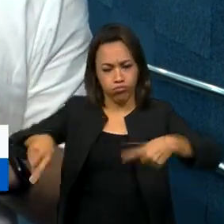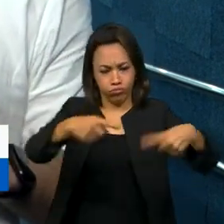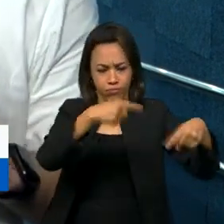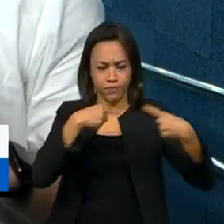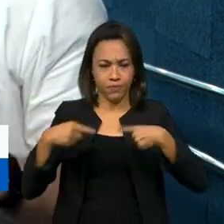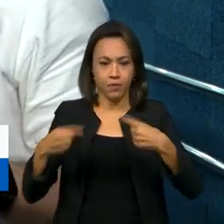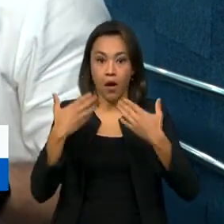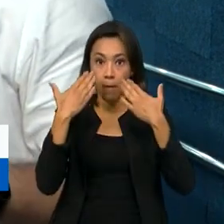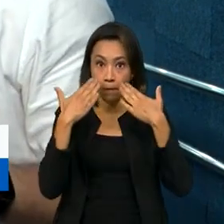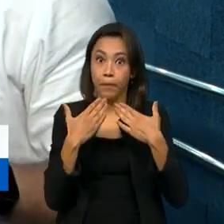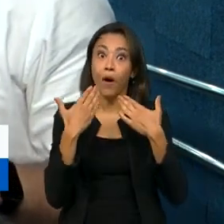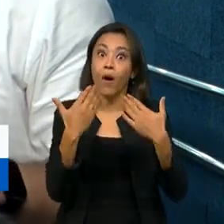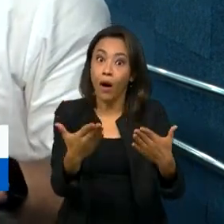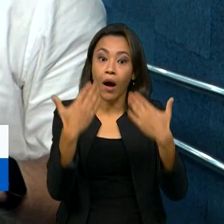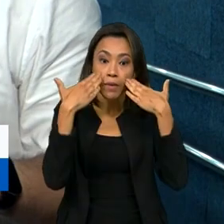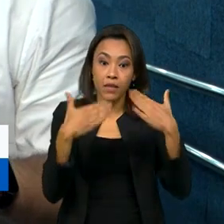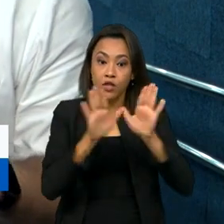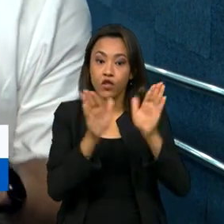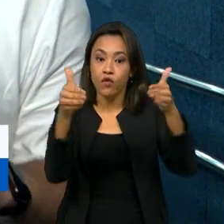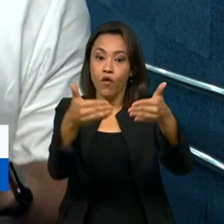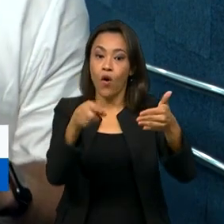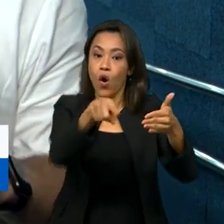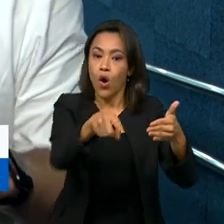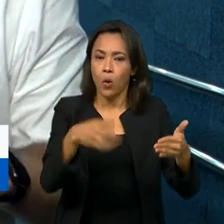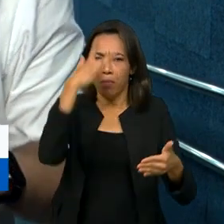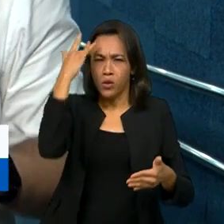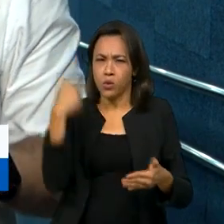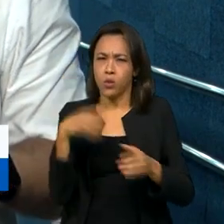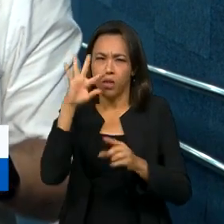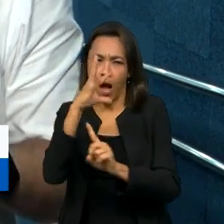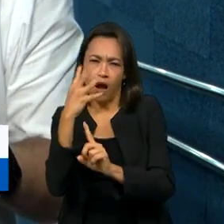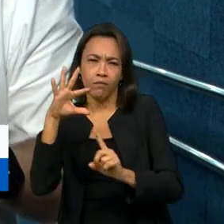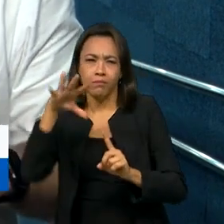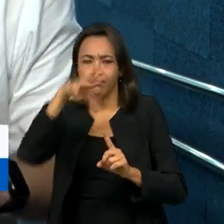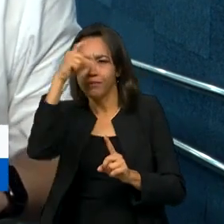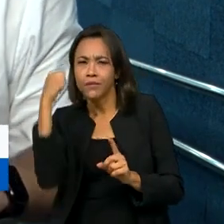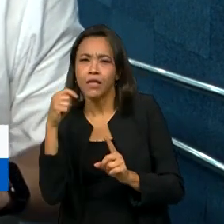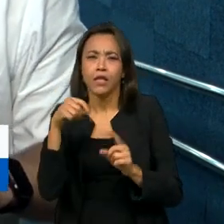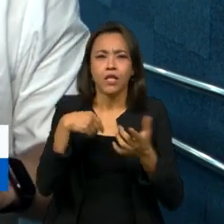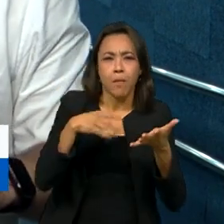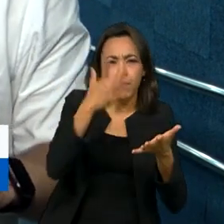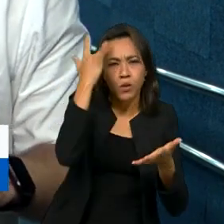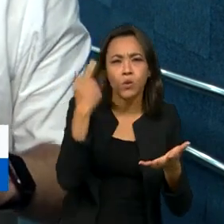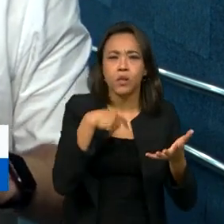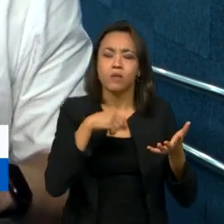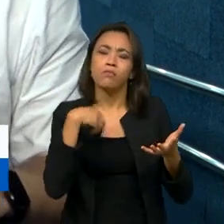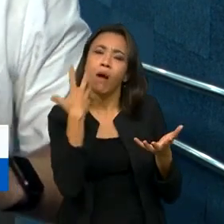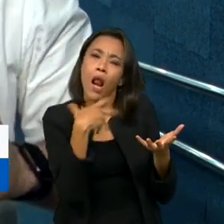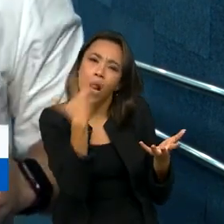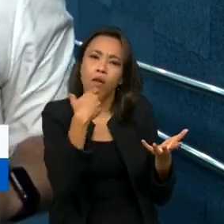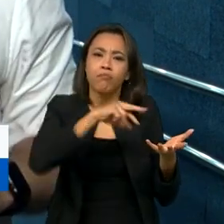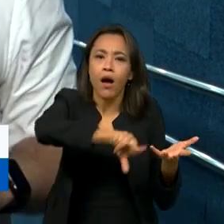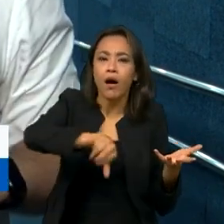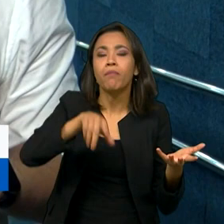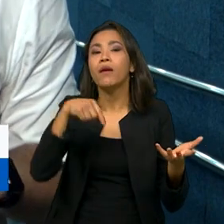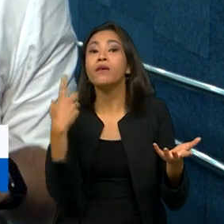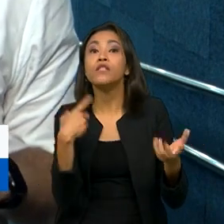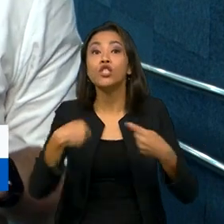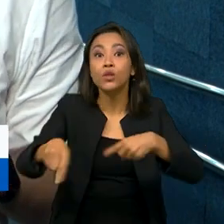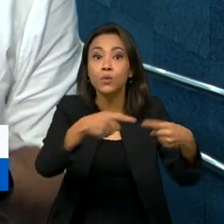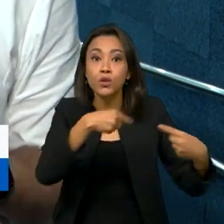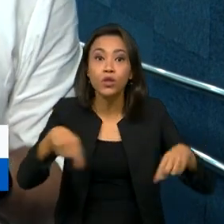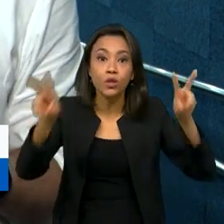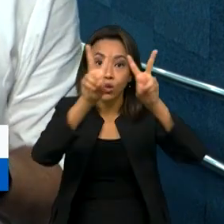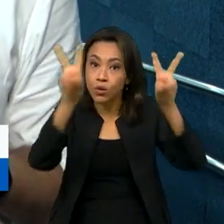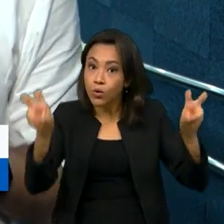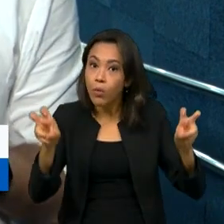Por exemplo, este fórum, que reúne forrozeiros, pesquisadores e produtores para discutir as mudanças no mercado do forró